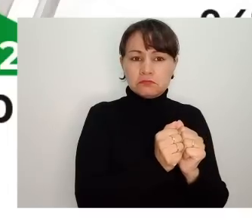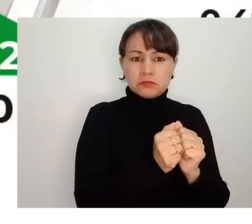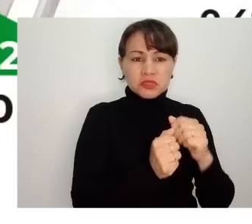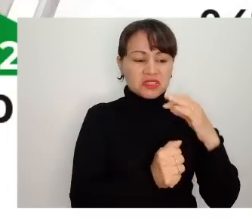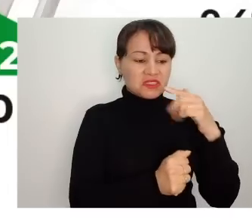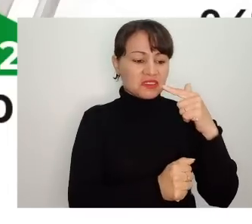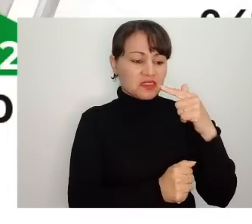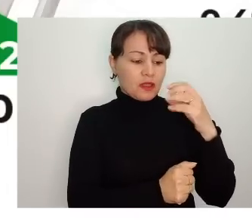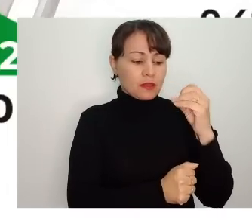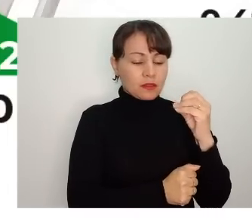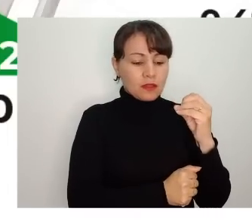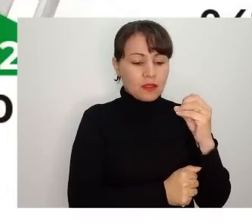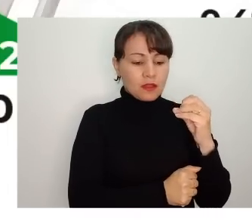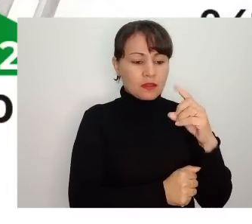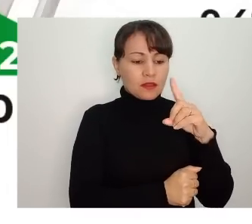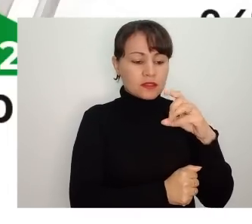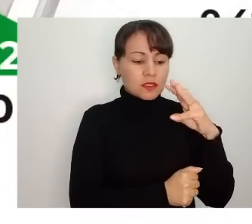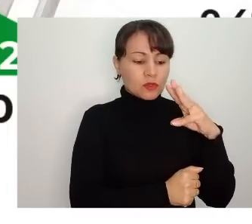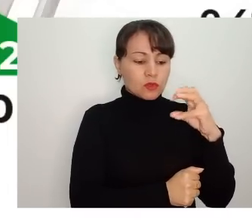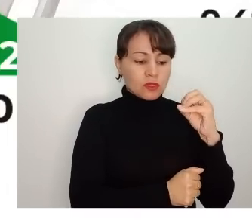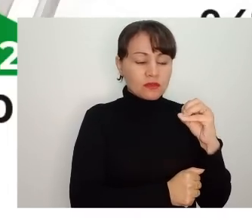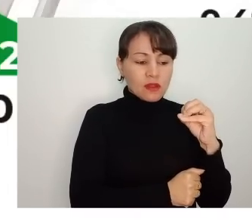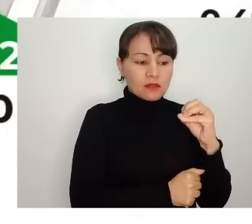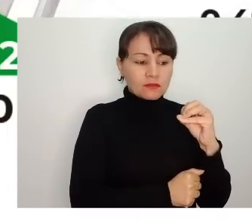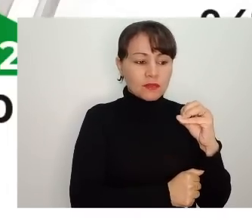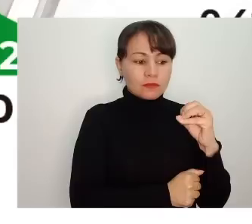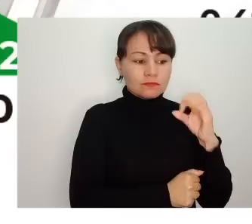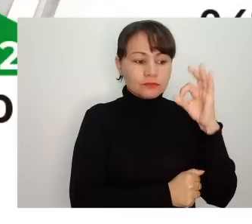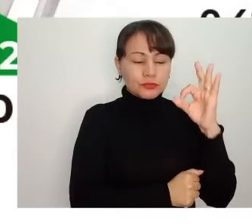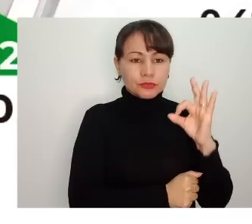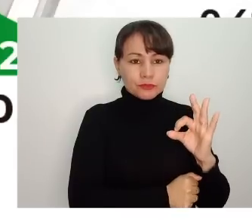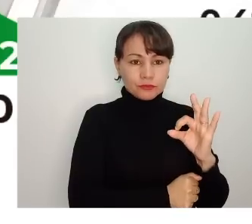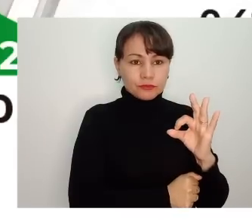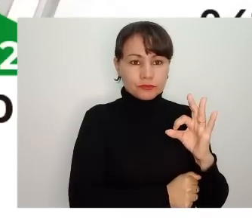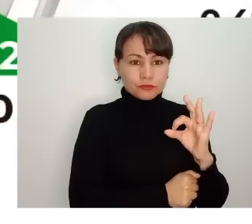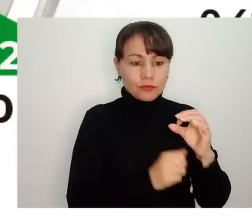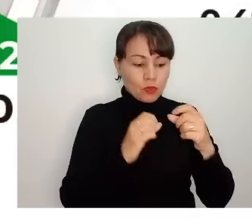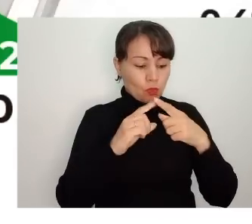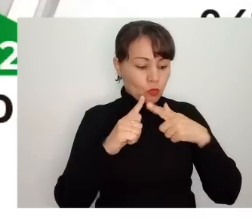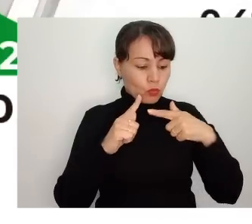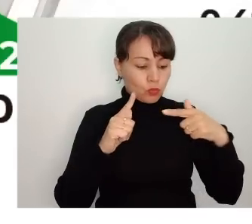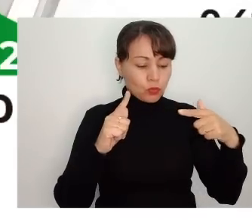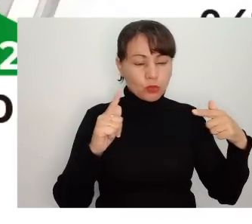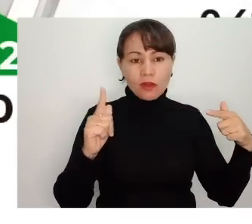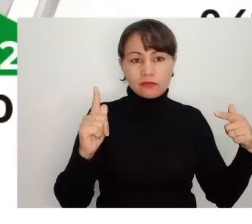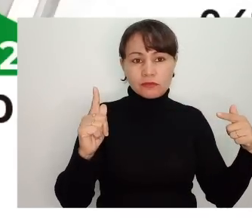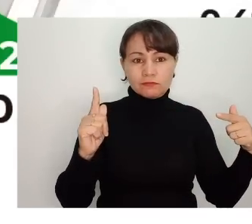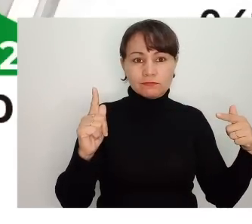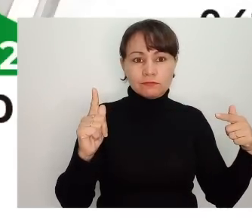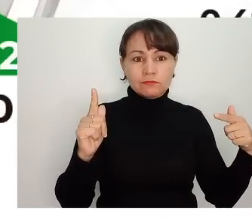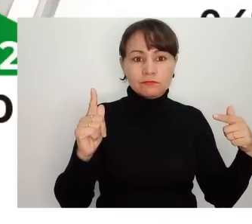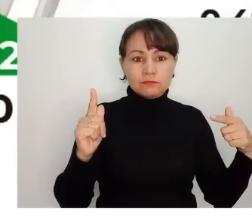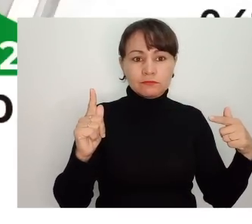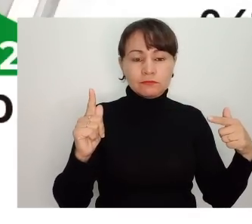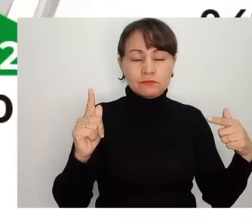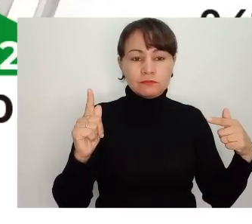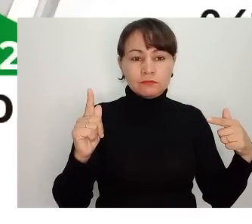de 70 a 130. Então, esse limiar,